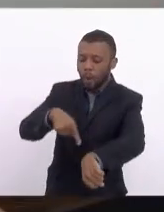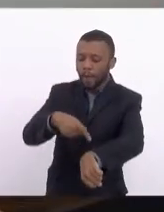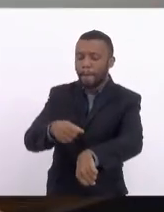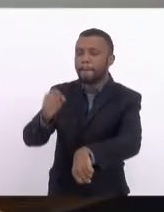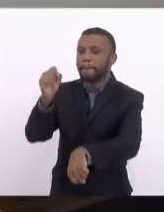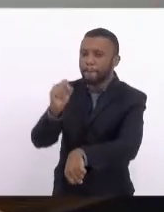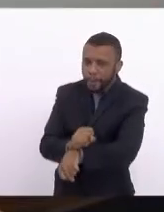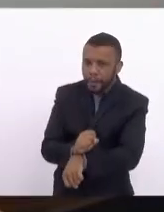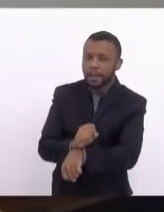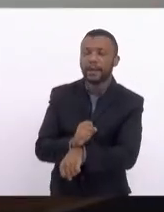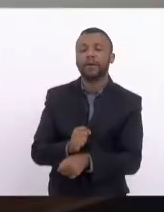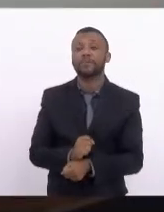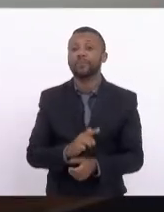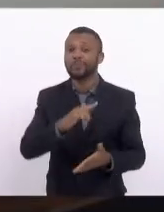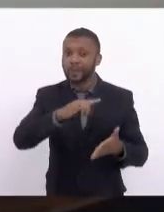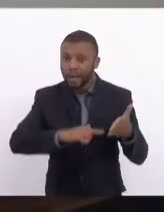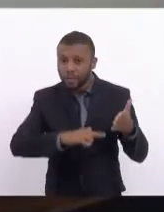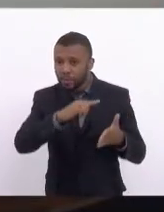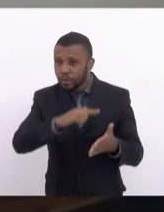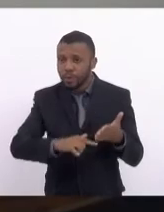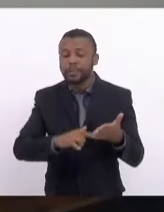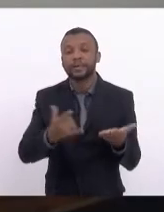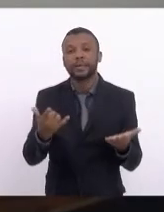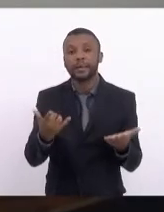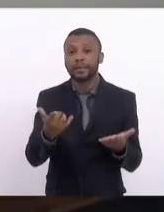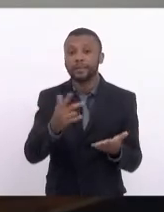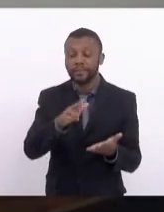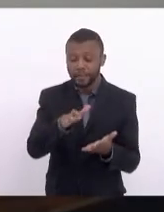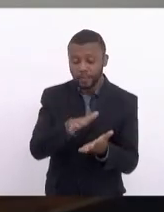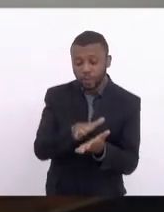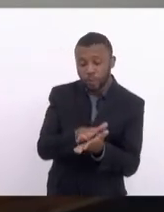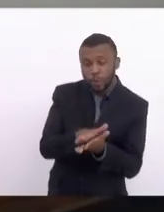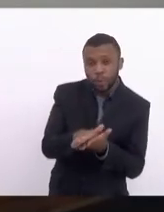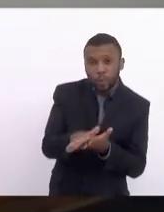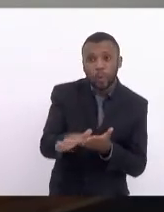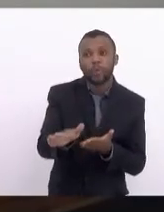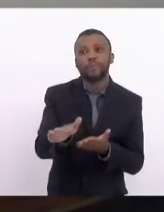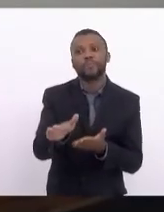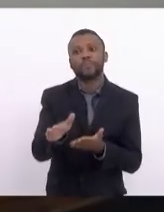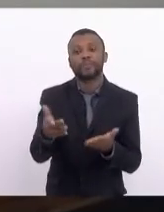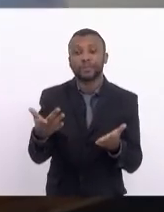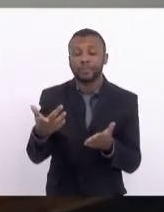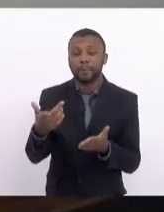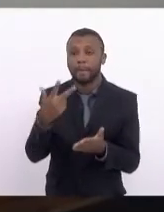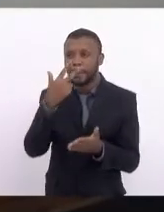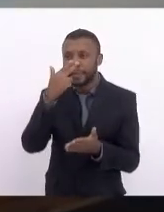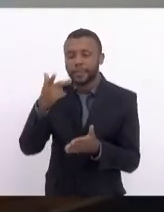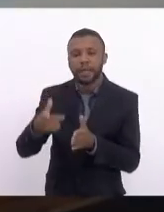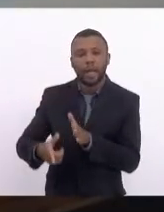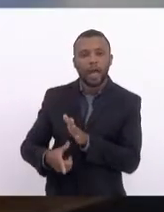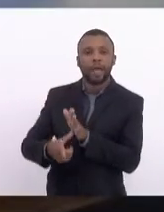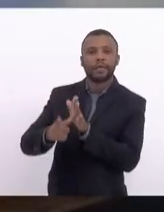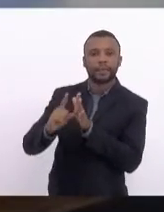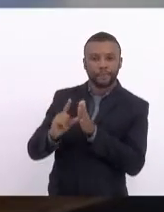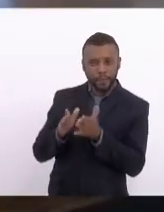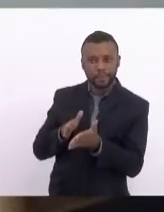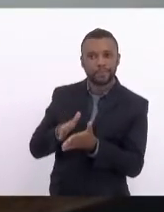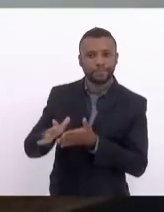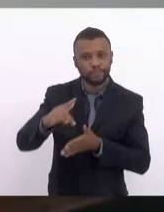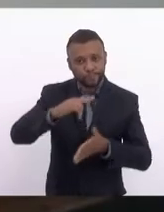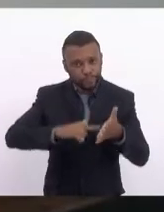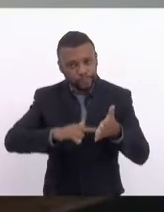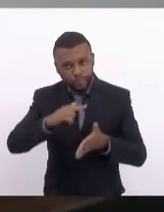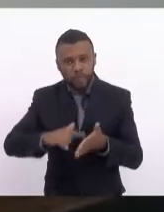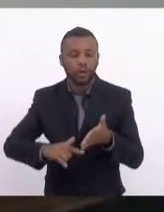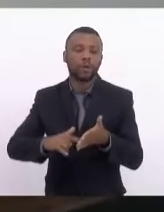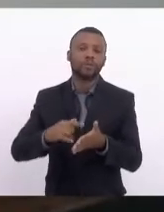marcação, as contas vêm sendo emitidas não só de maneira antecipada, é pagamento, emissão de conta